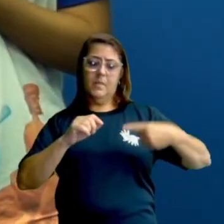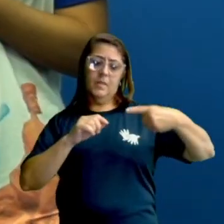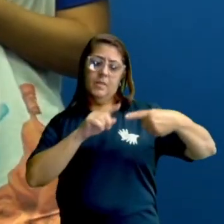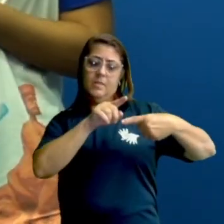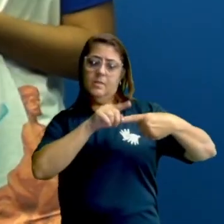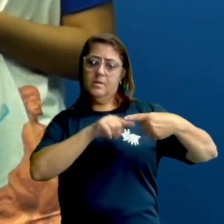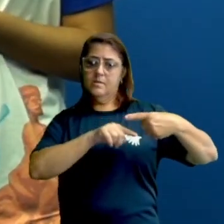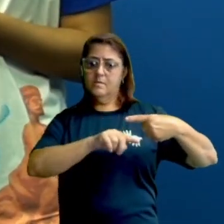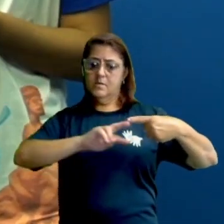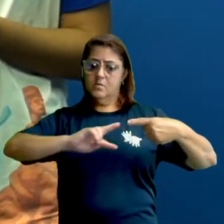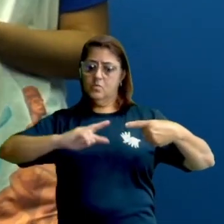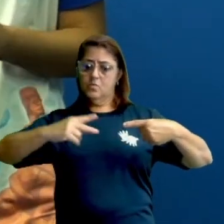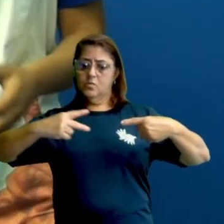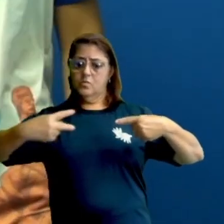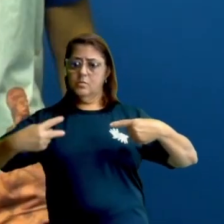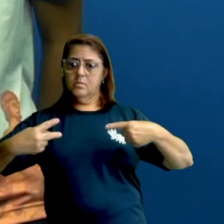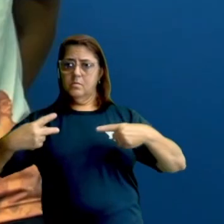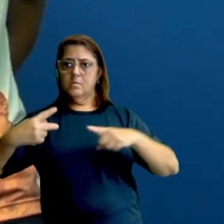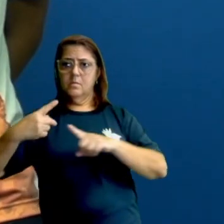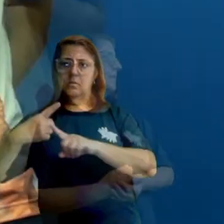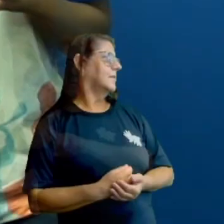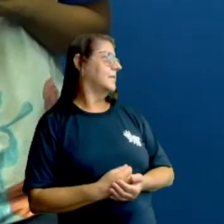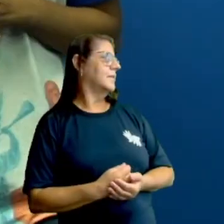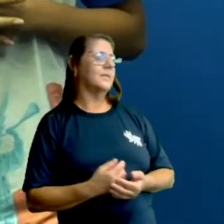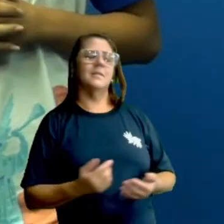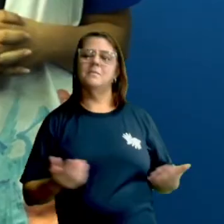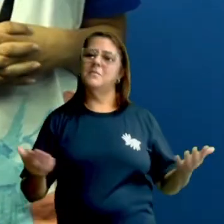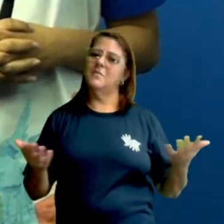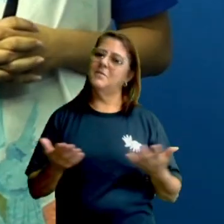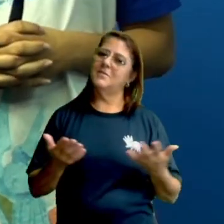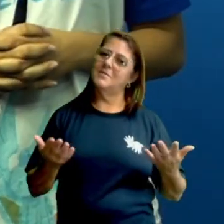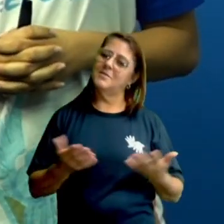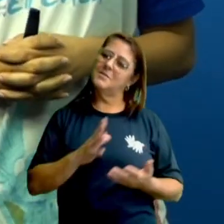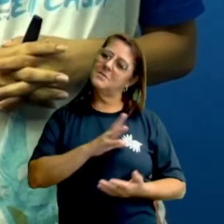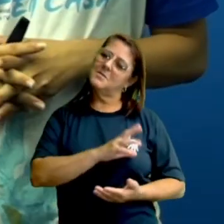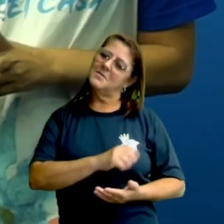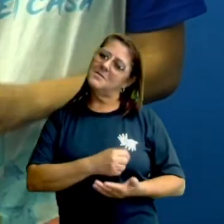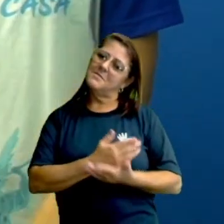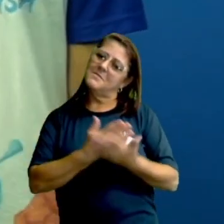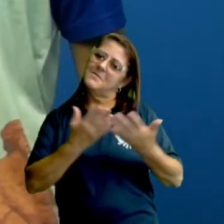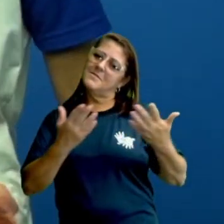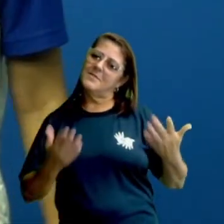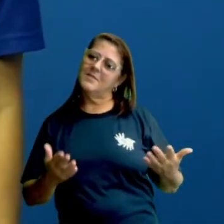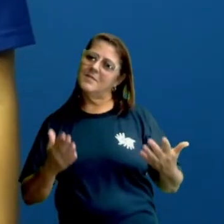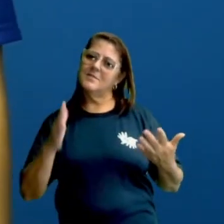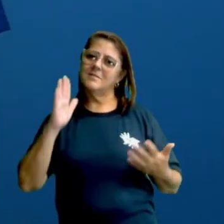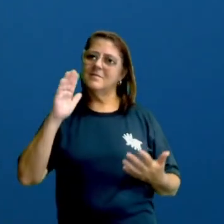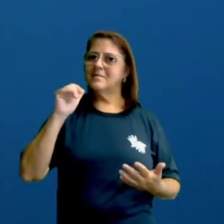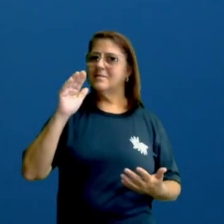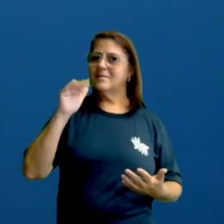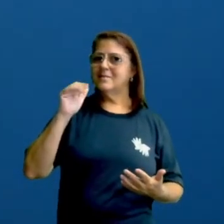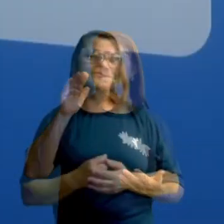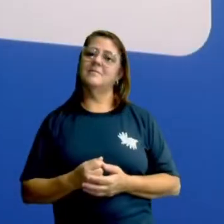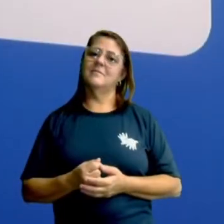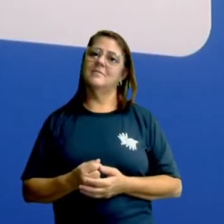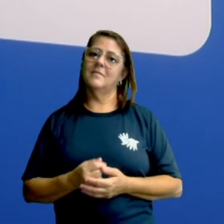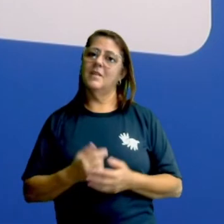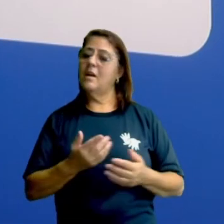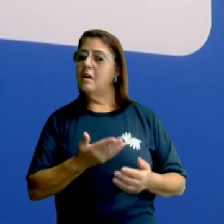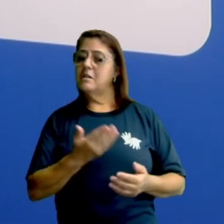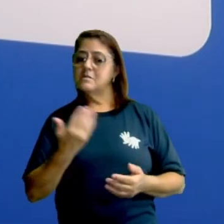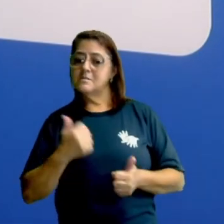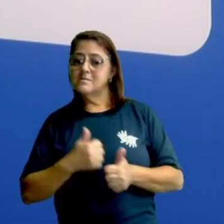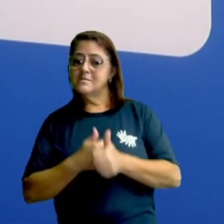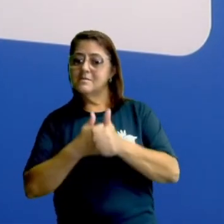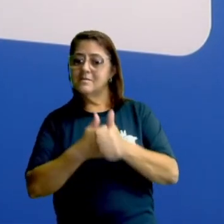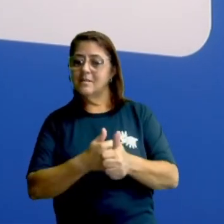que é a multiplicação. Por hoje é só, meus amores. Até a próxima aula. Acompanhe a